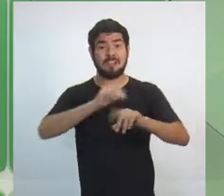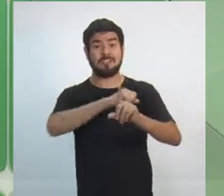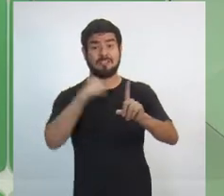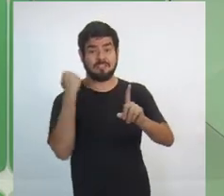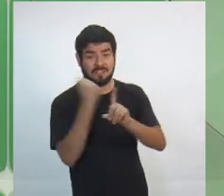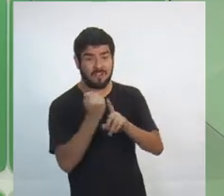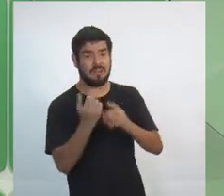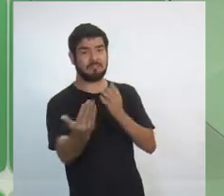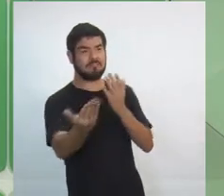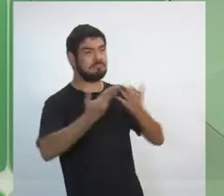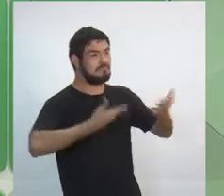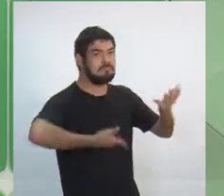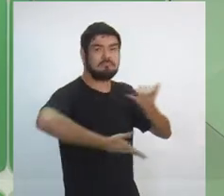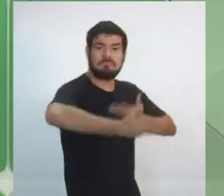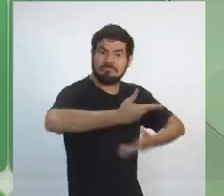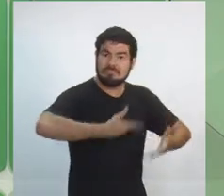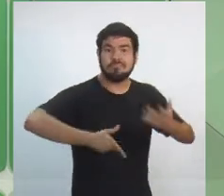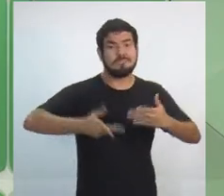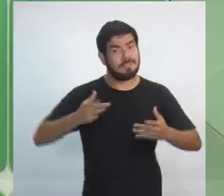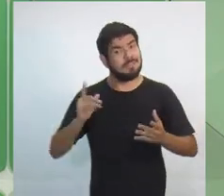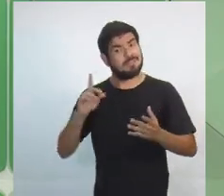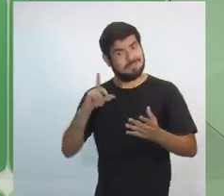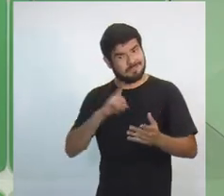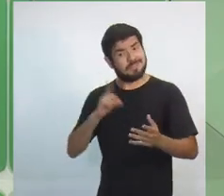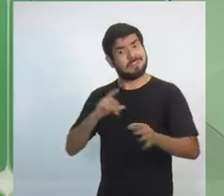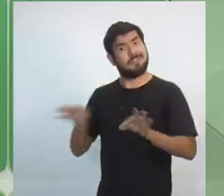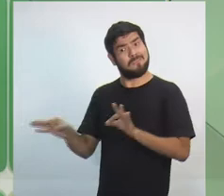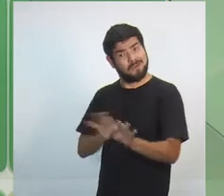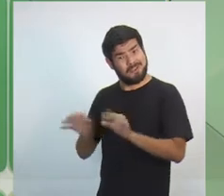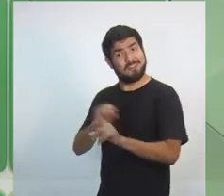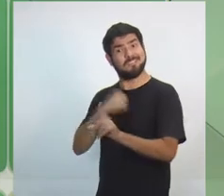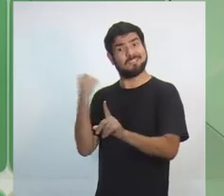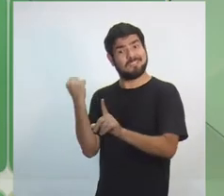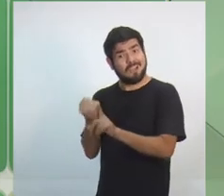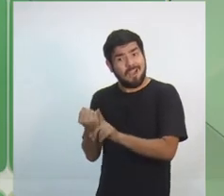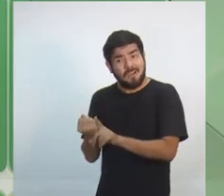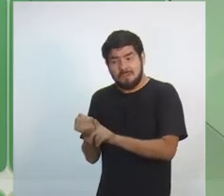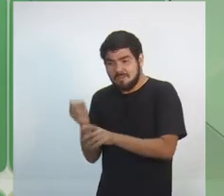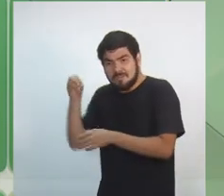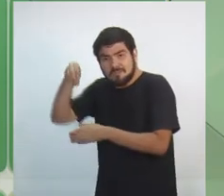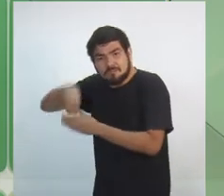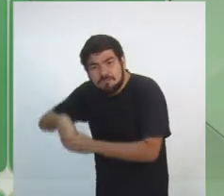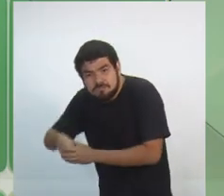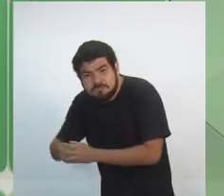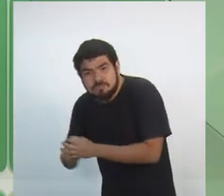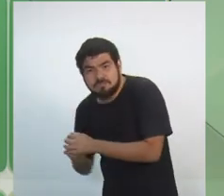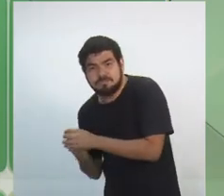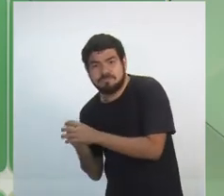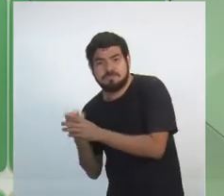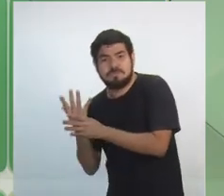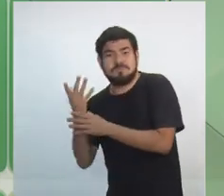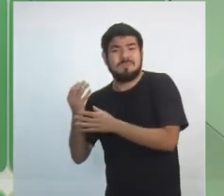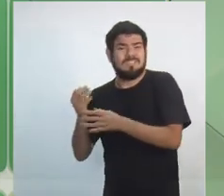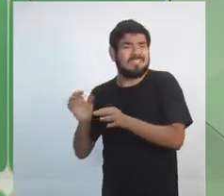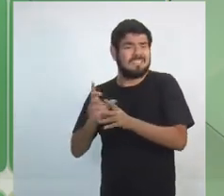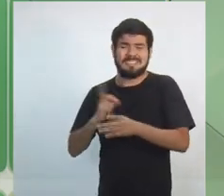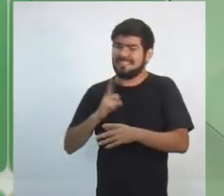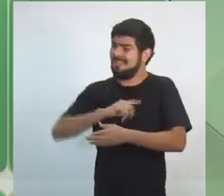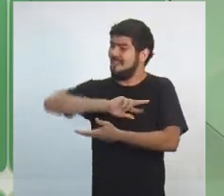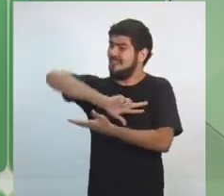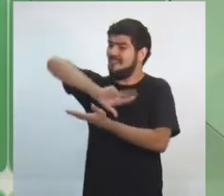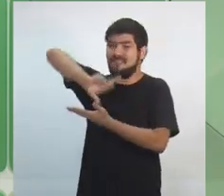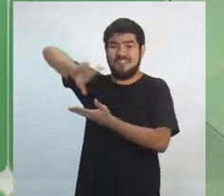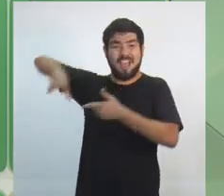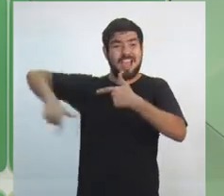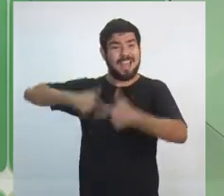programas sociais que nós vamos implantar no estado todo, que nós vamos gerar milhares de empregos e principalmente aquelas